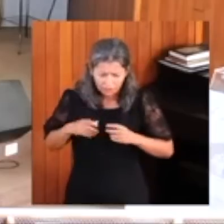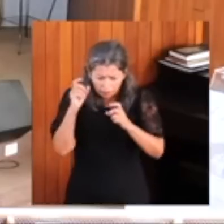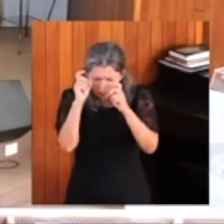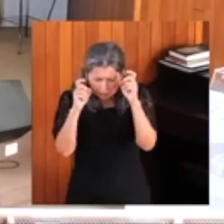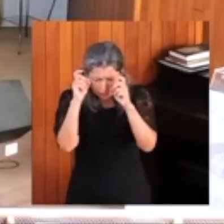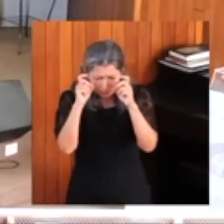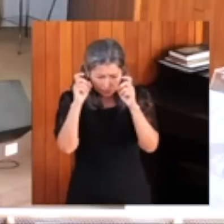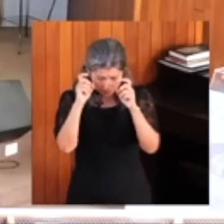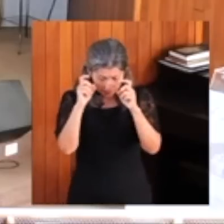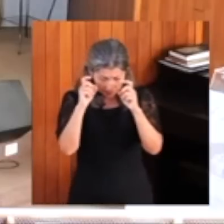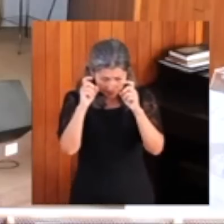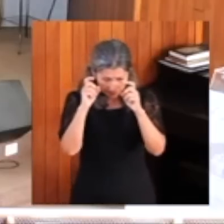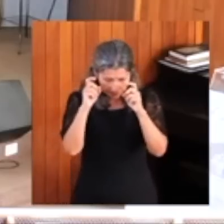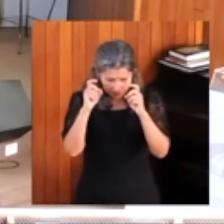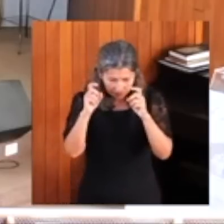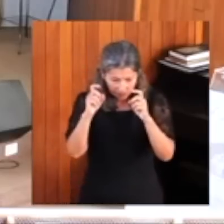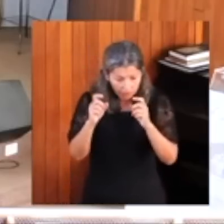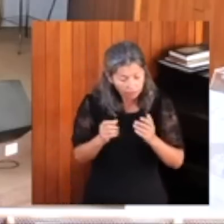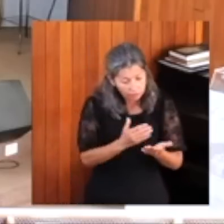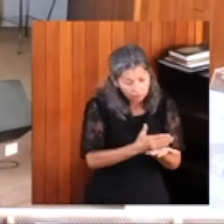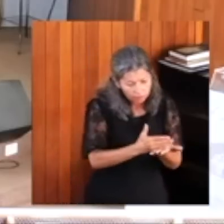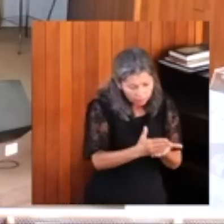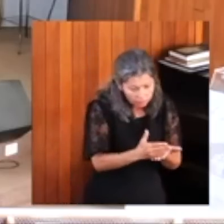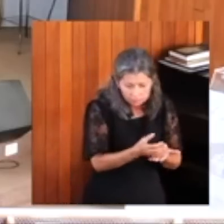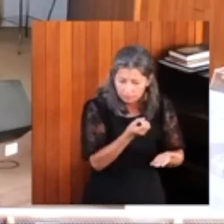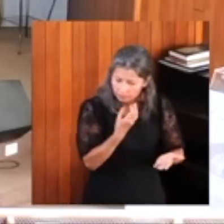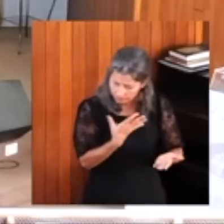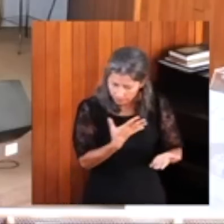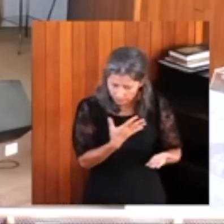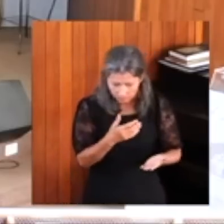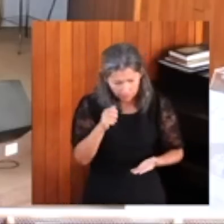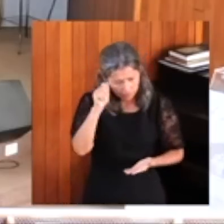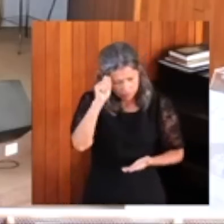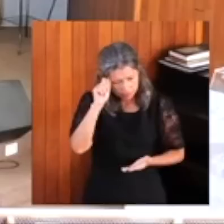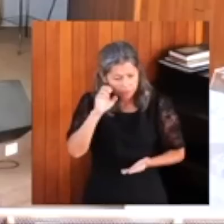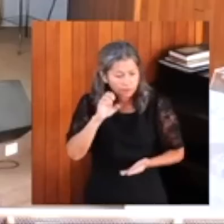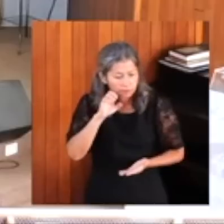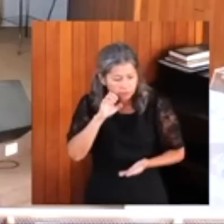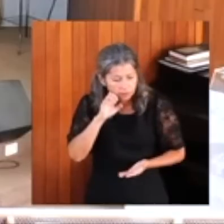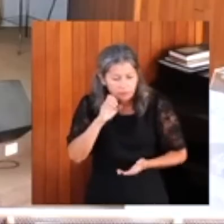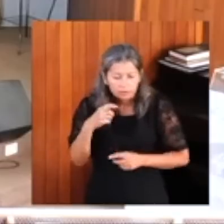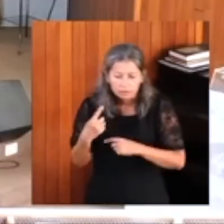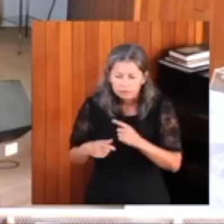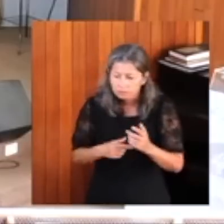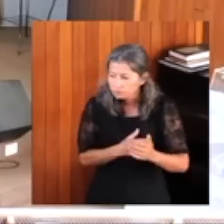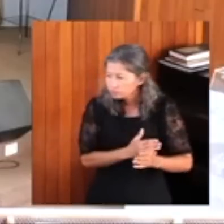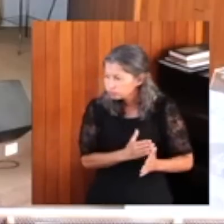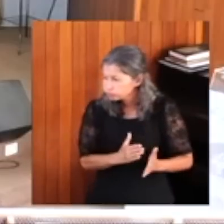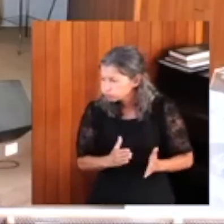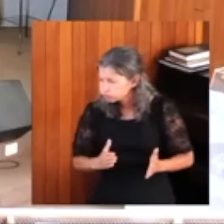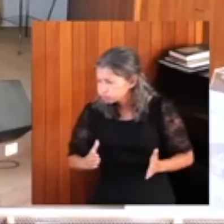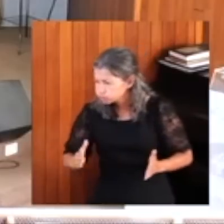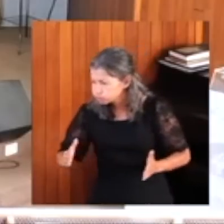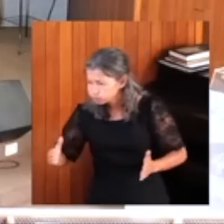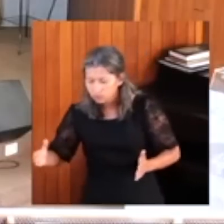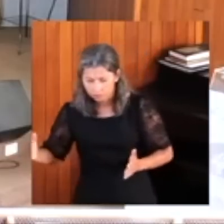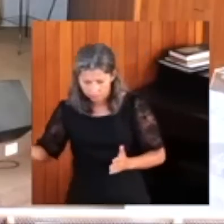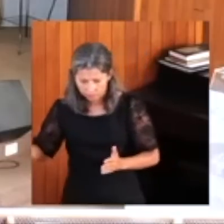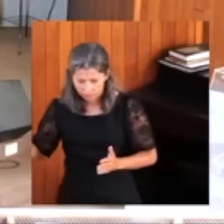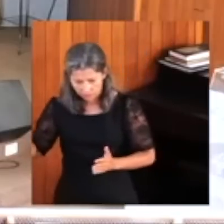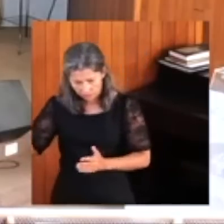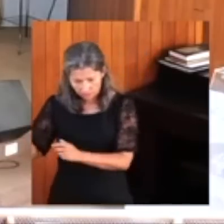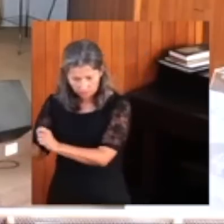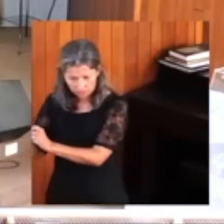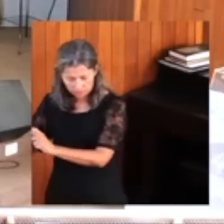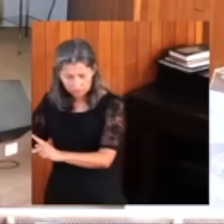como isso termina. Termina de forma maravilhosa. Então, nunca esqueça disso. A Bíblia o Apocalipse traz um